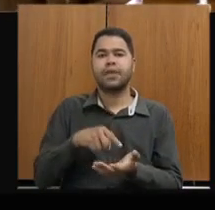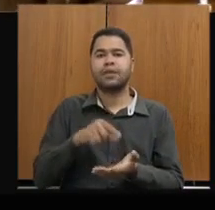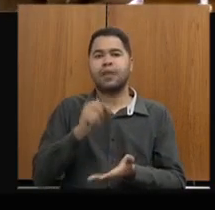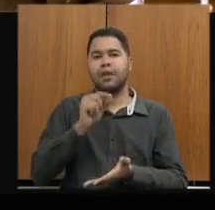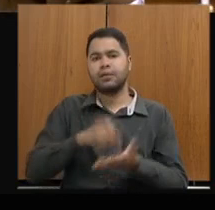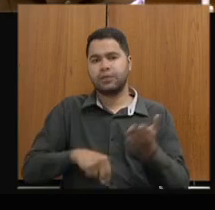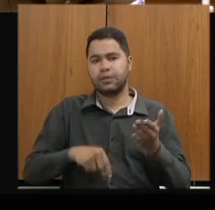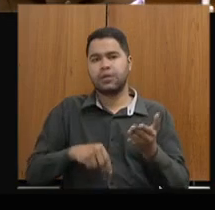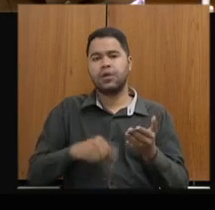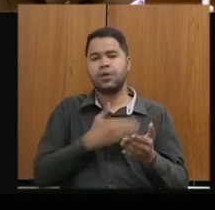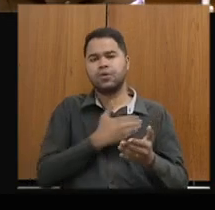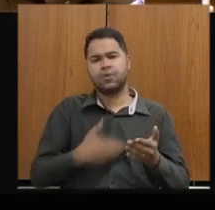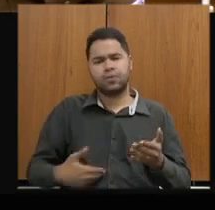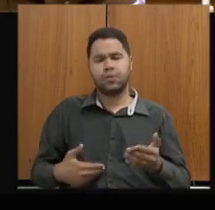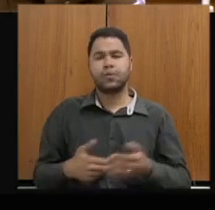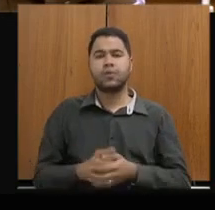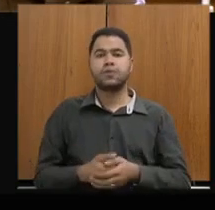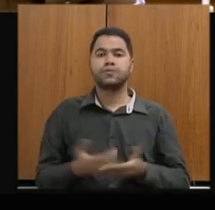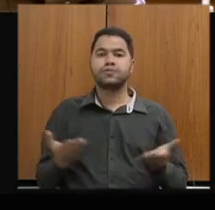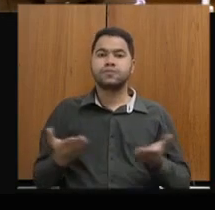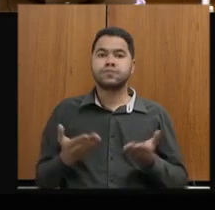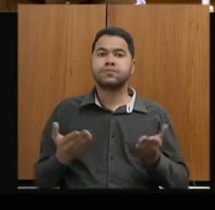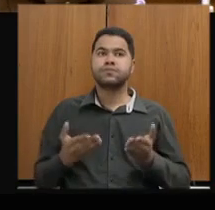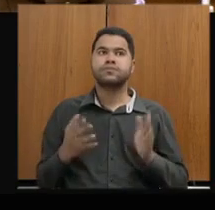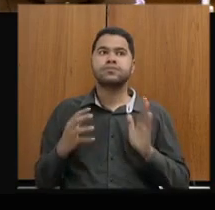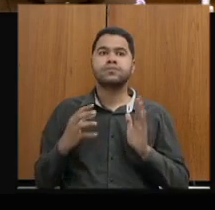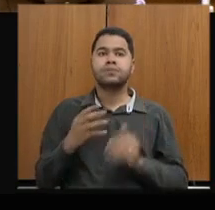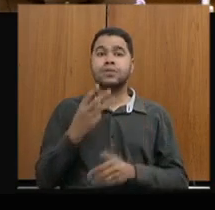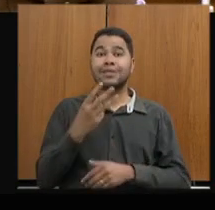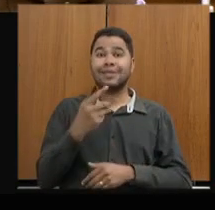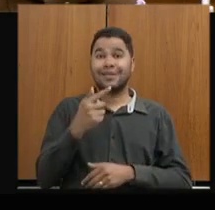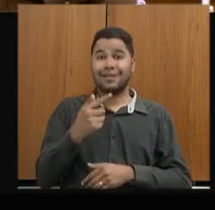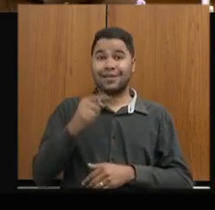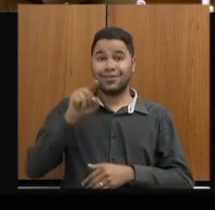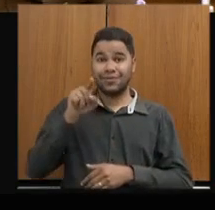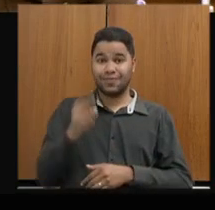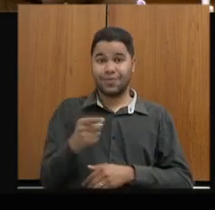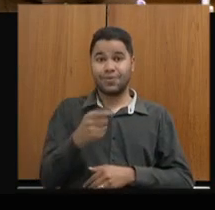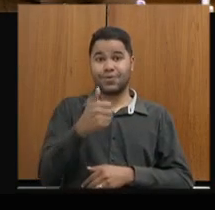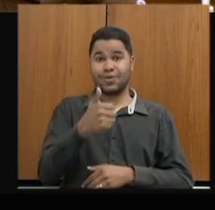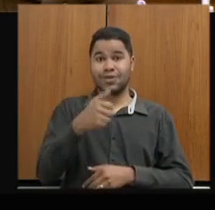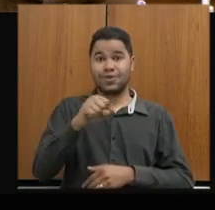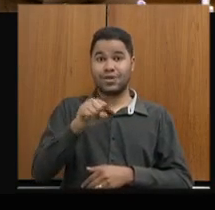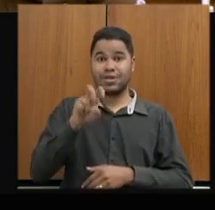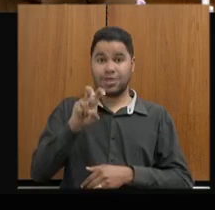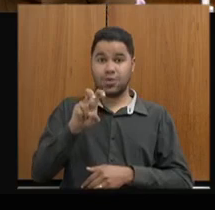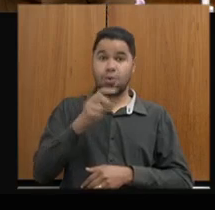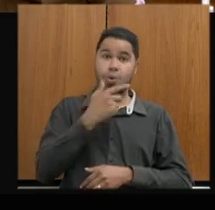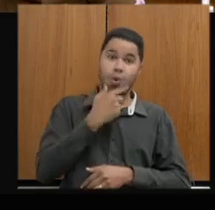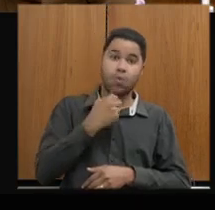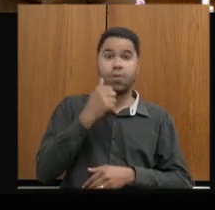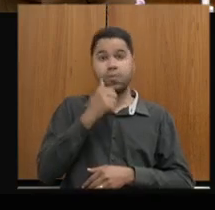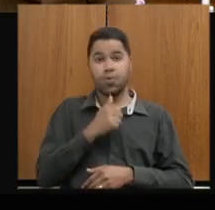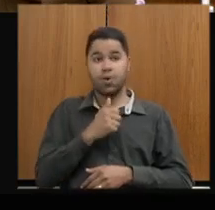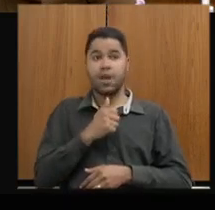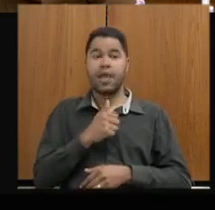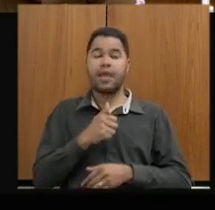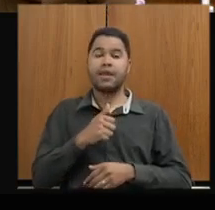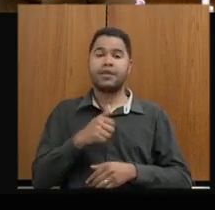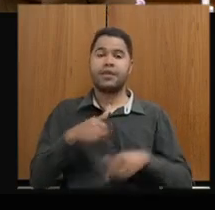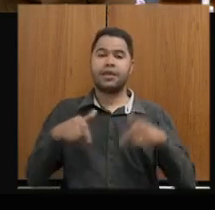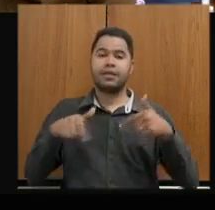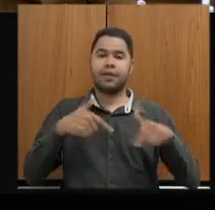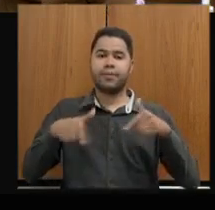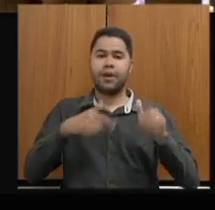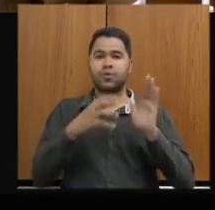Mas isso é cuidado nosso efetivo nós temos hoje um efetivo total de 37185 homens e mulheres servindo ao povo